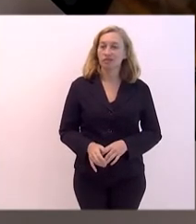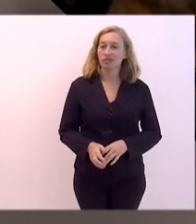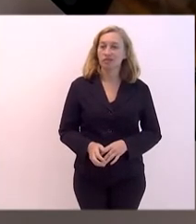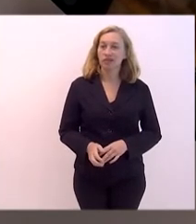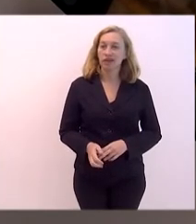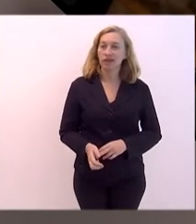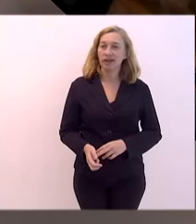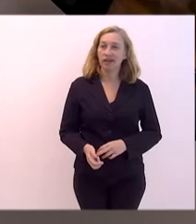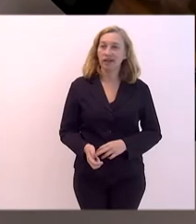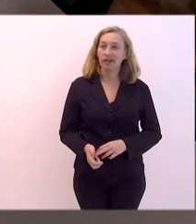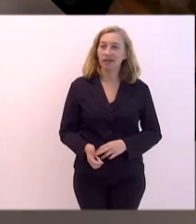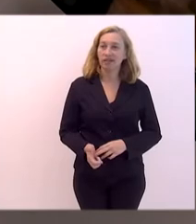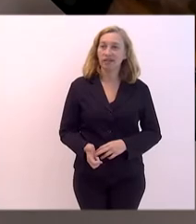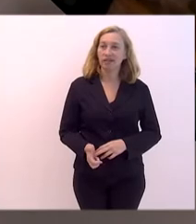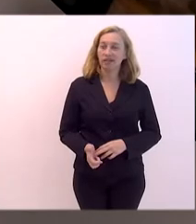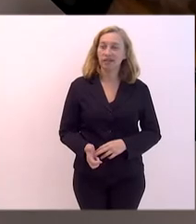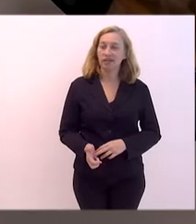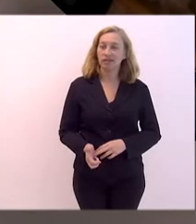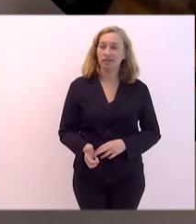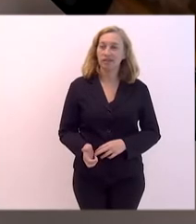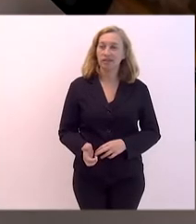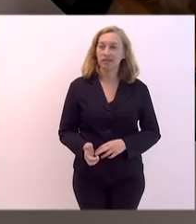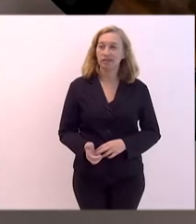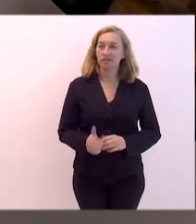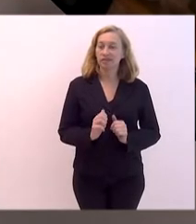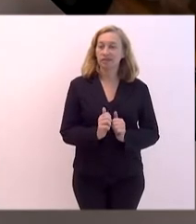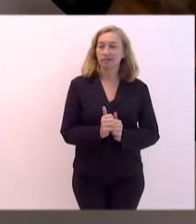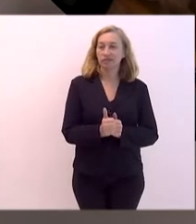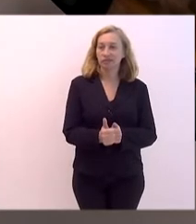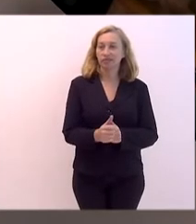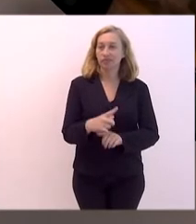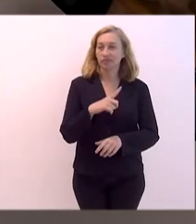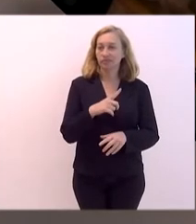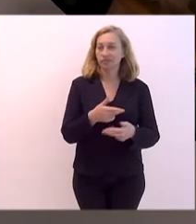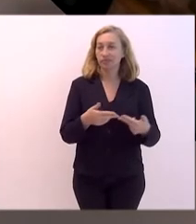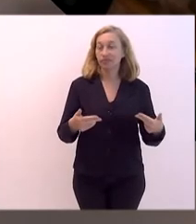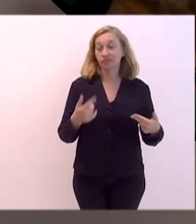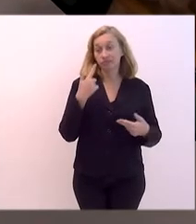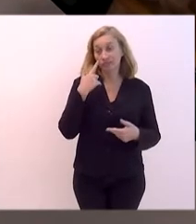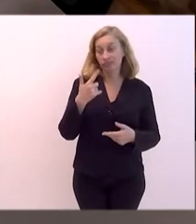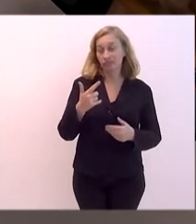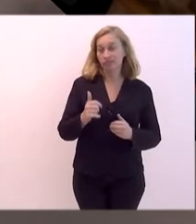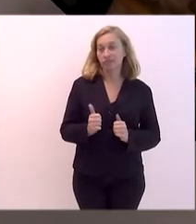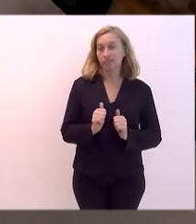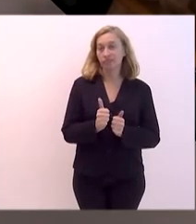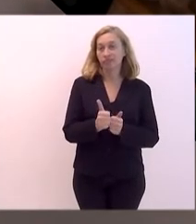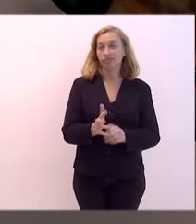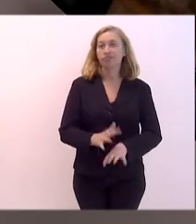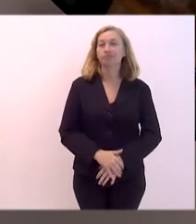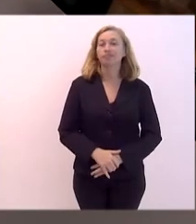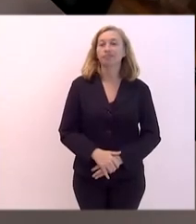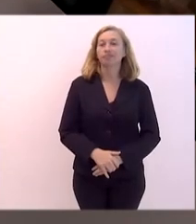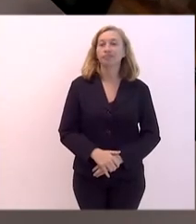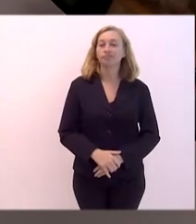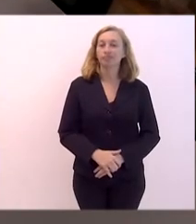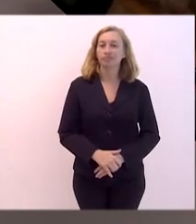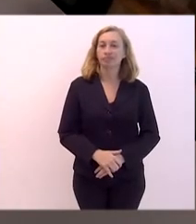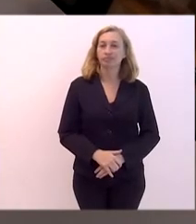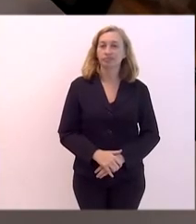Eu acho que cada vez ele tem mais admirador e seguidor, né? Mas vamos em frente. Vamos combater